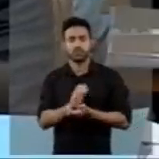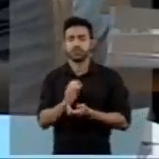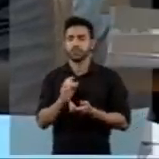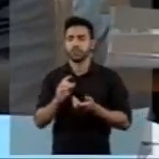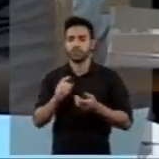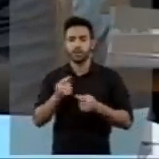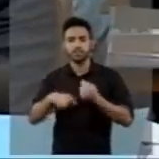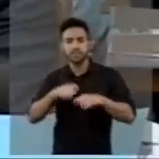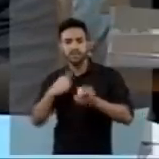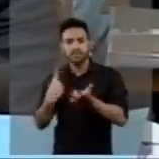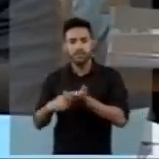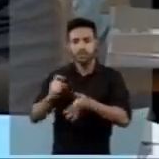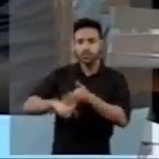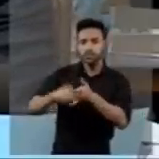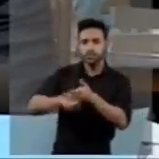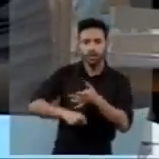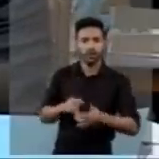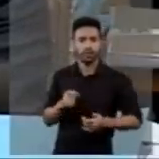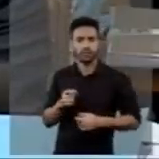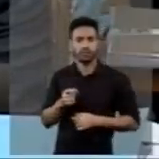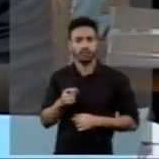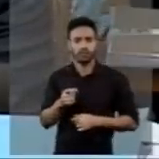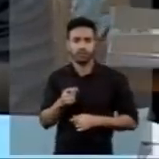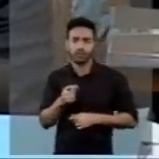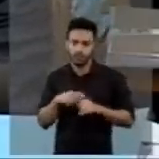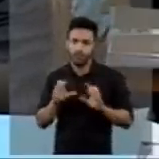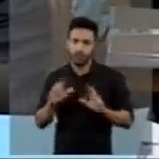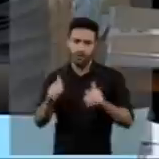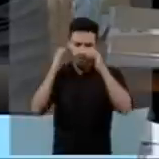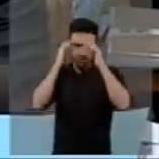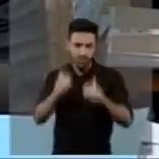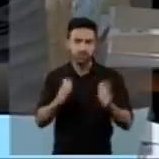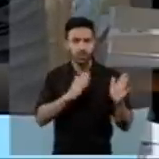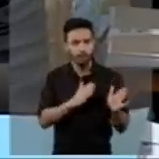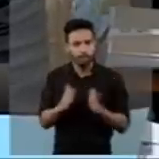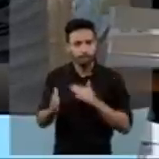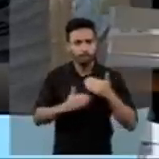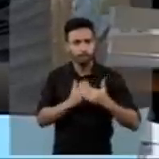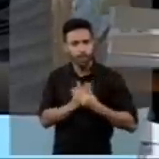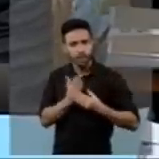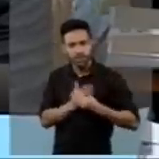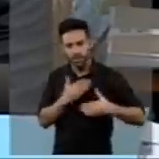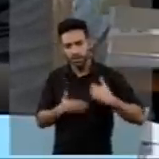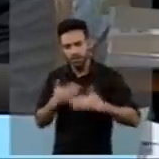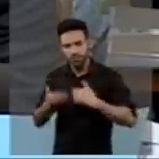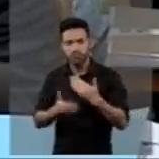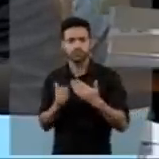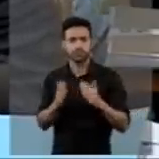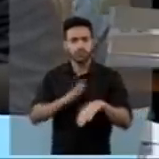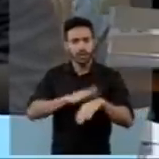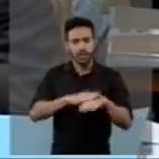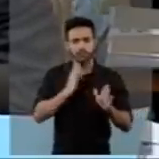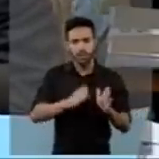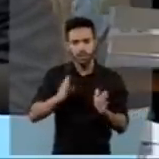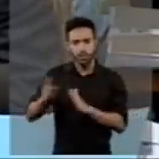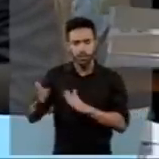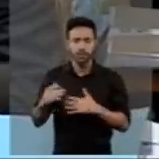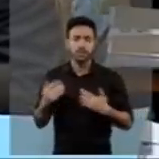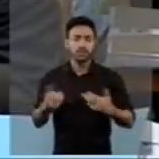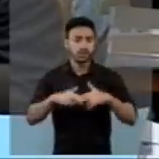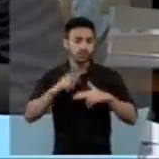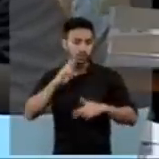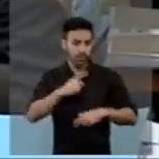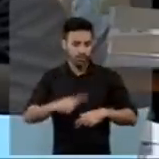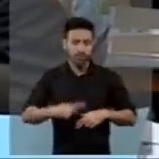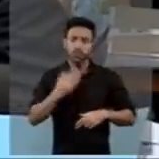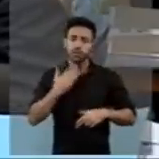tributária, notadamente no campo do devido processo, eu, então, sob esse aspecto, senhora presidente,